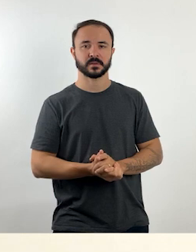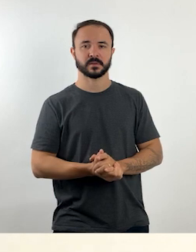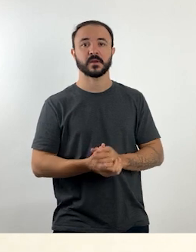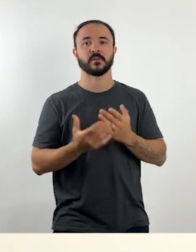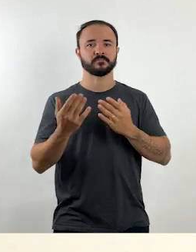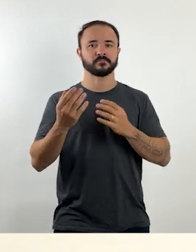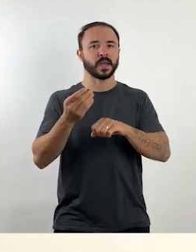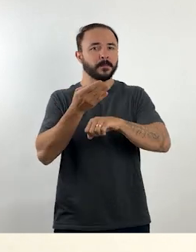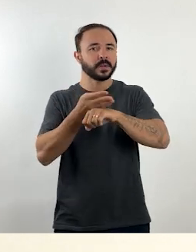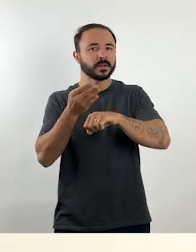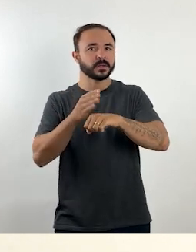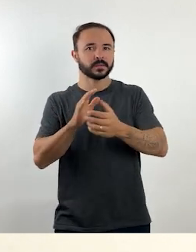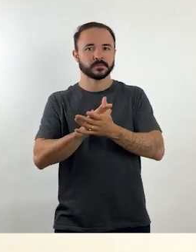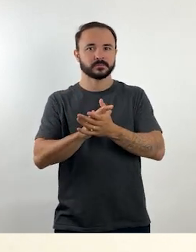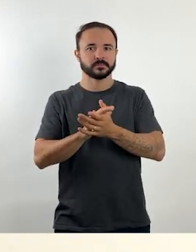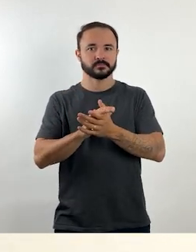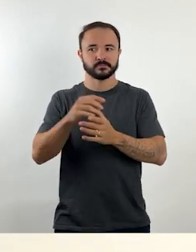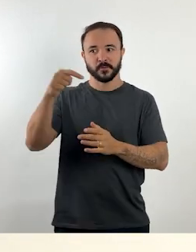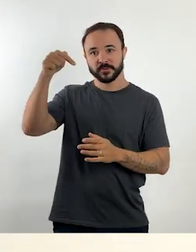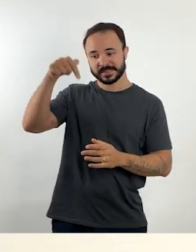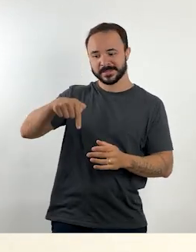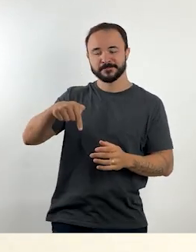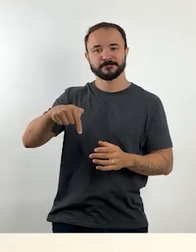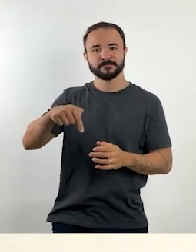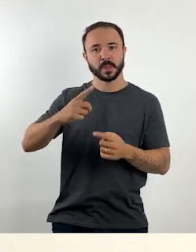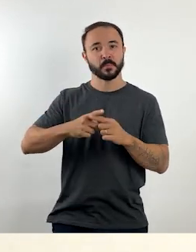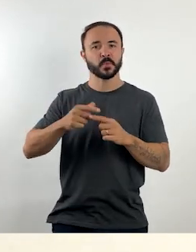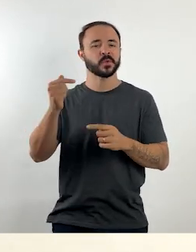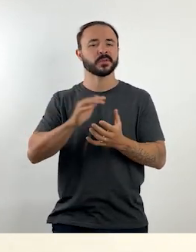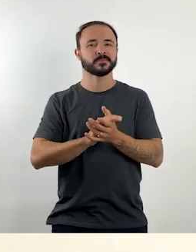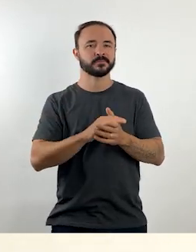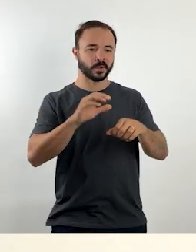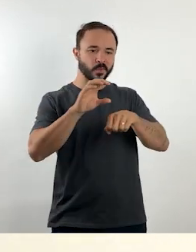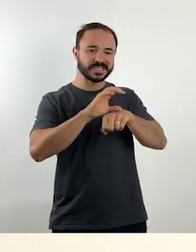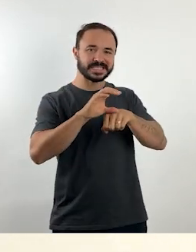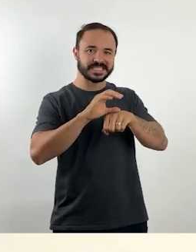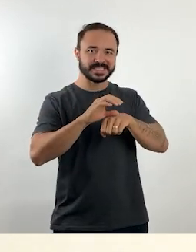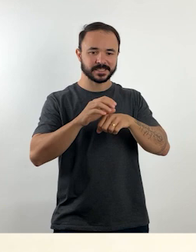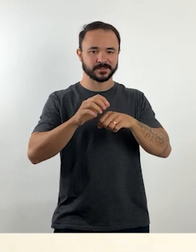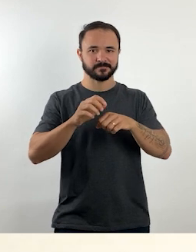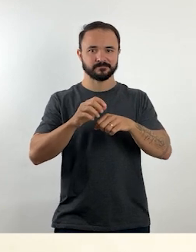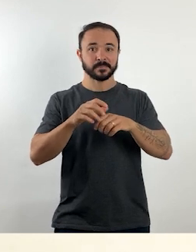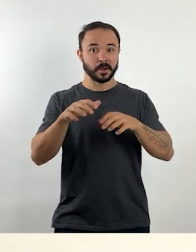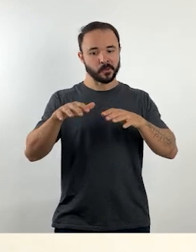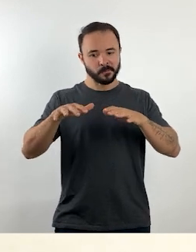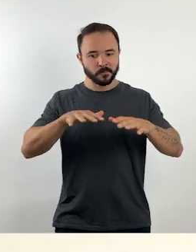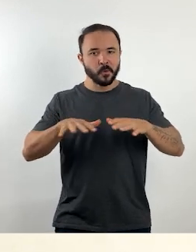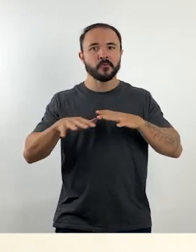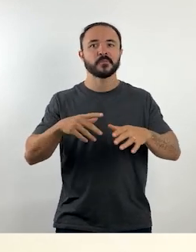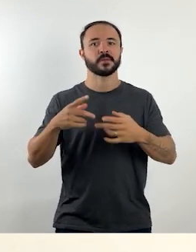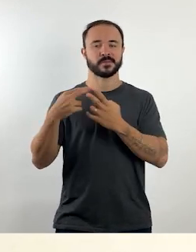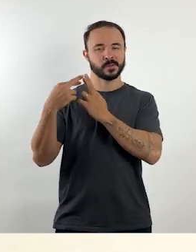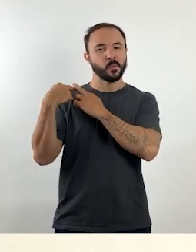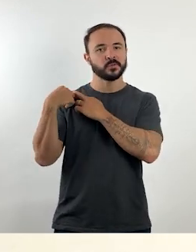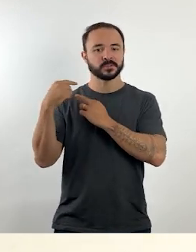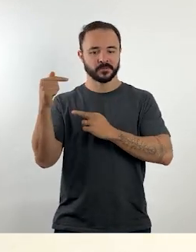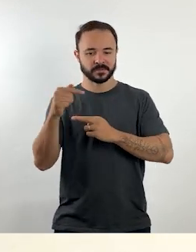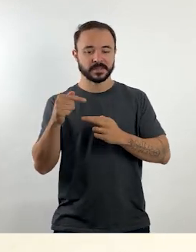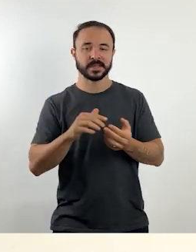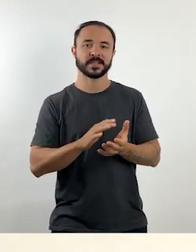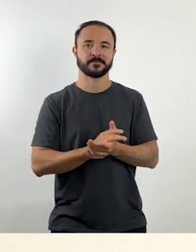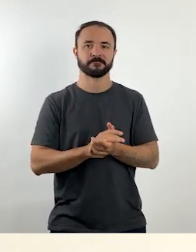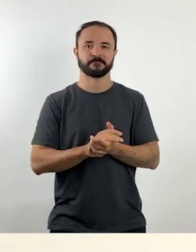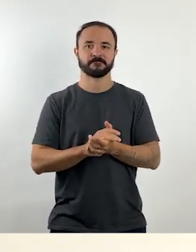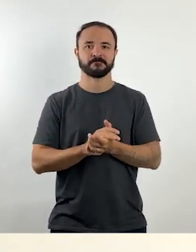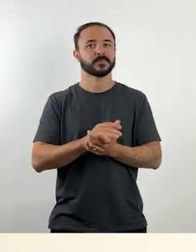a pecinha branca, ela desce. Por quê? Porque esse pino cinza é para ele dar o movimento. Ela está fixa. Eu não